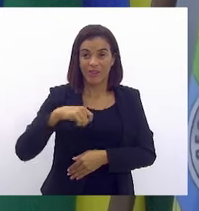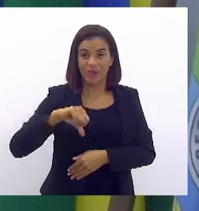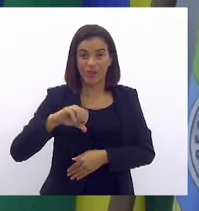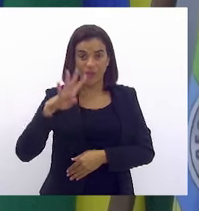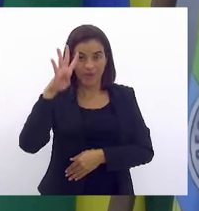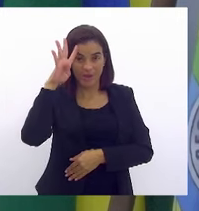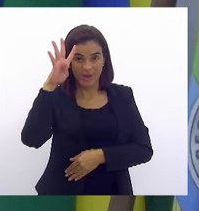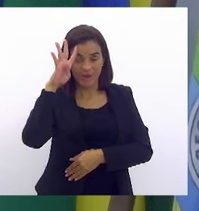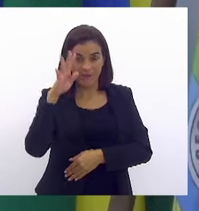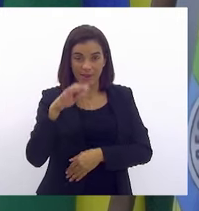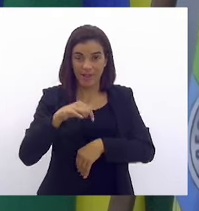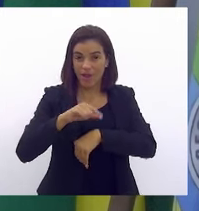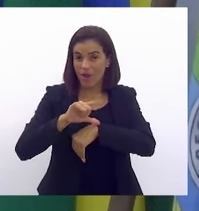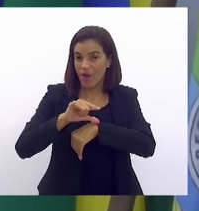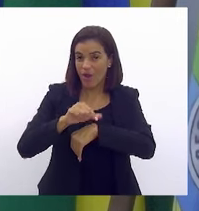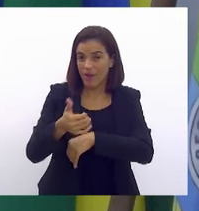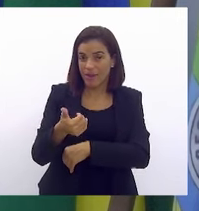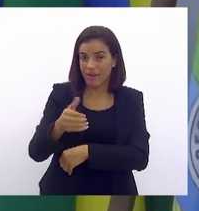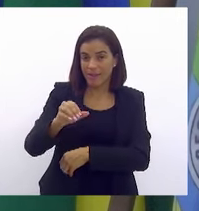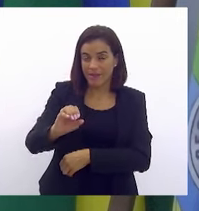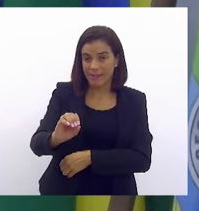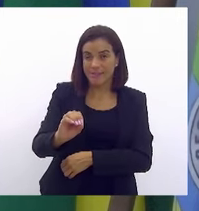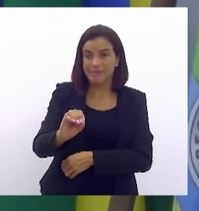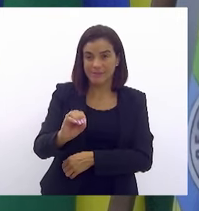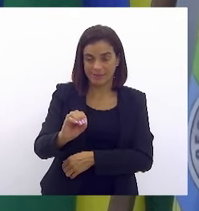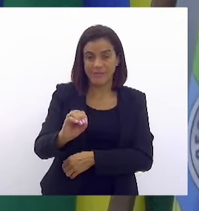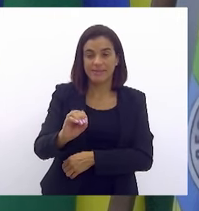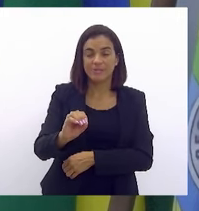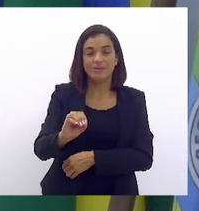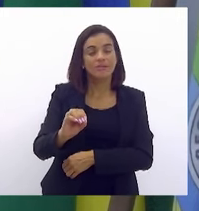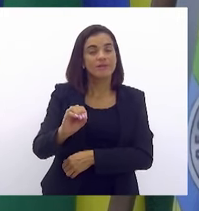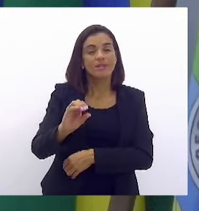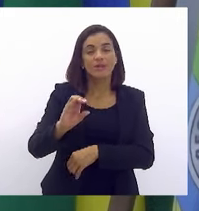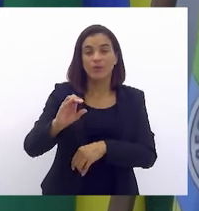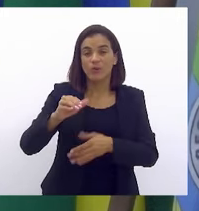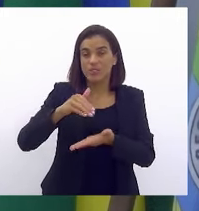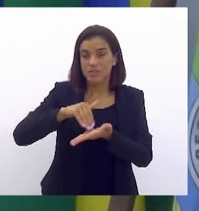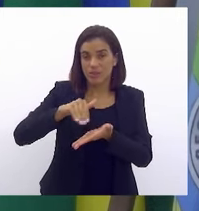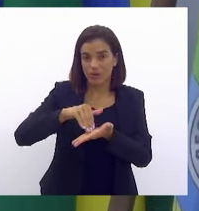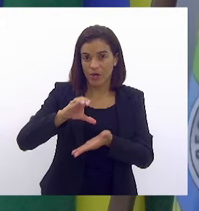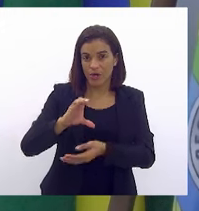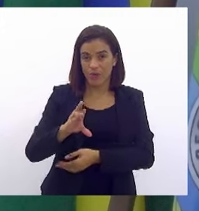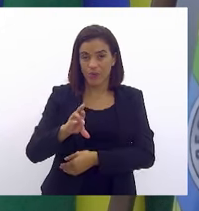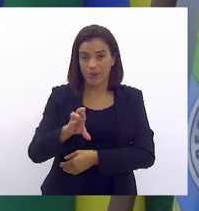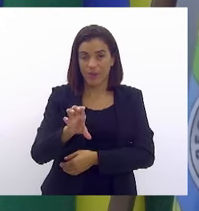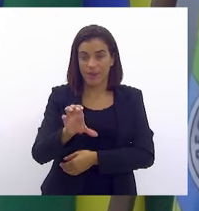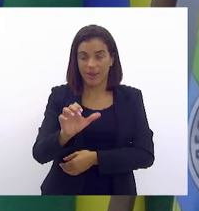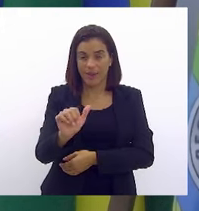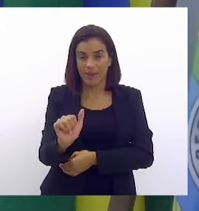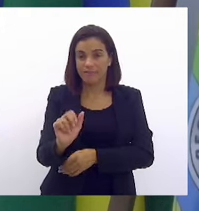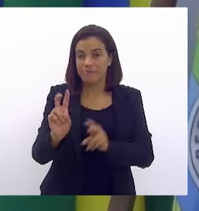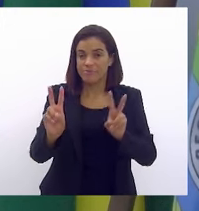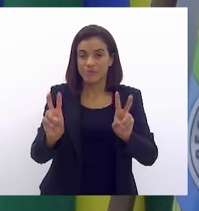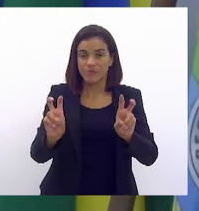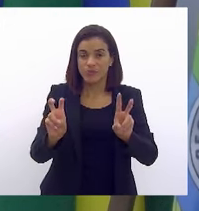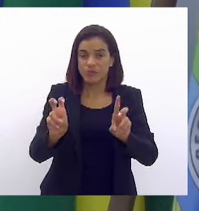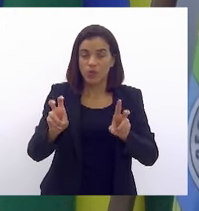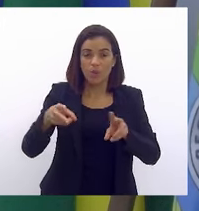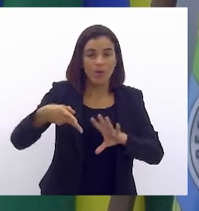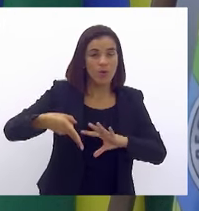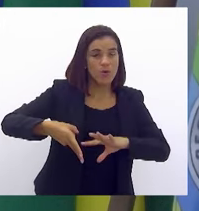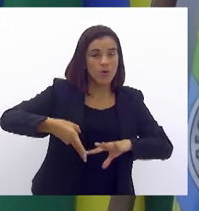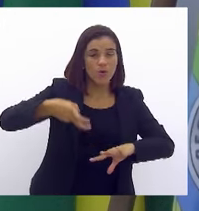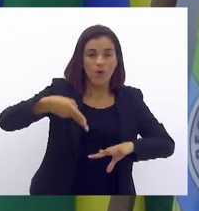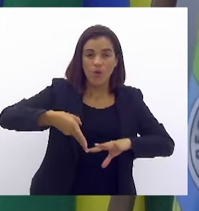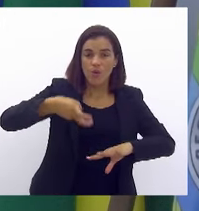quarta-feira, 10 horas, lá no auditório do CREA, a gente vai estar fazendo um excelente debate sobre a exploração do petróleo na